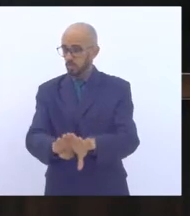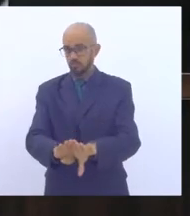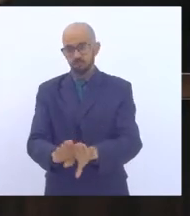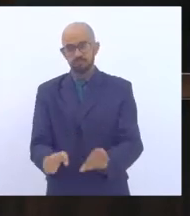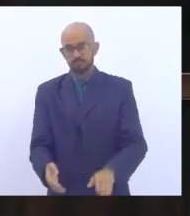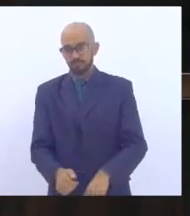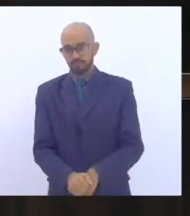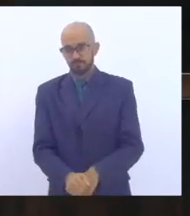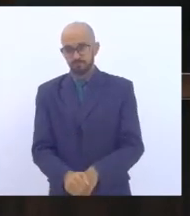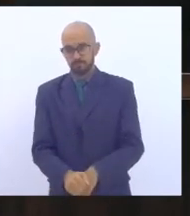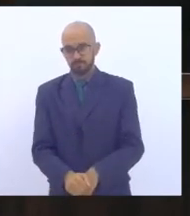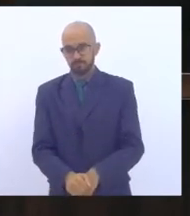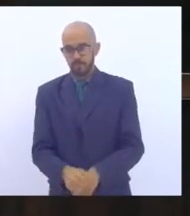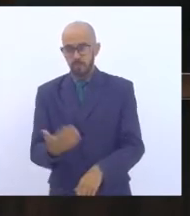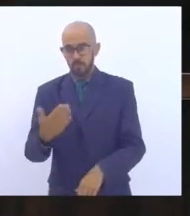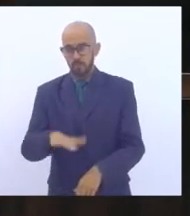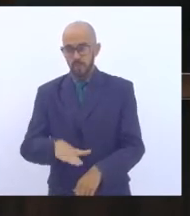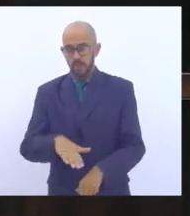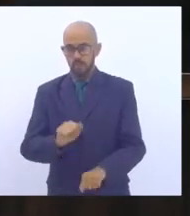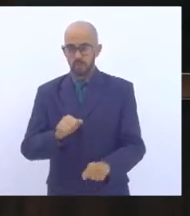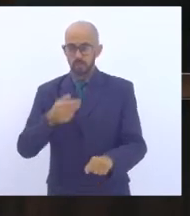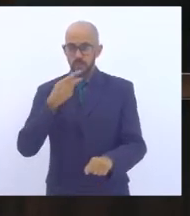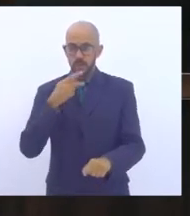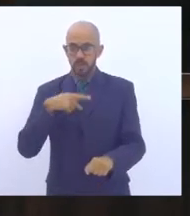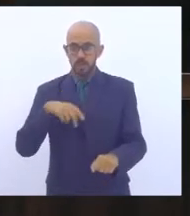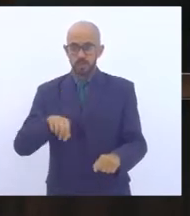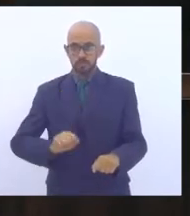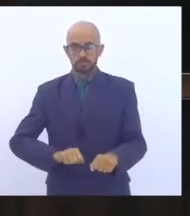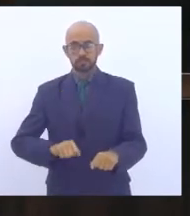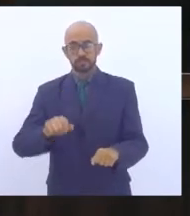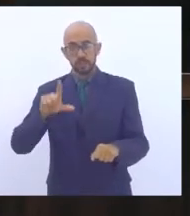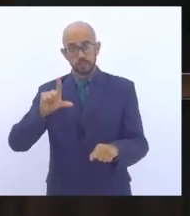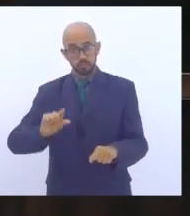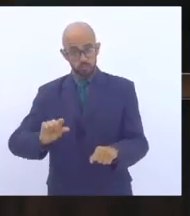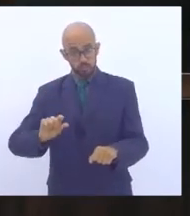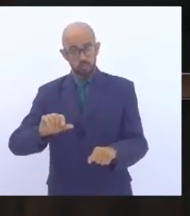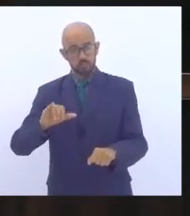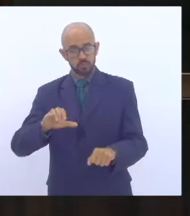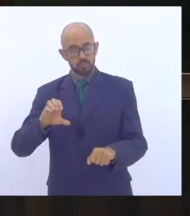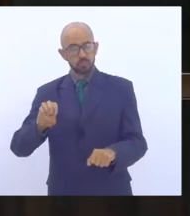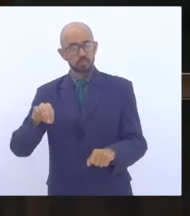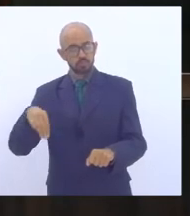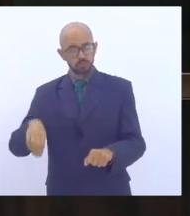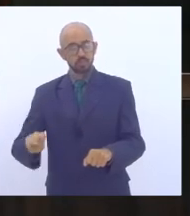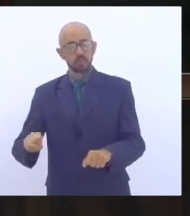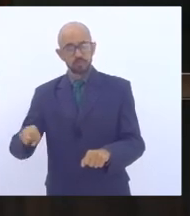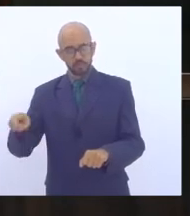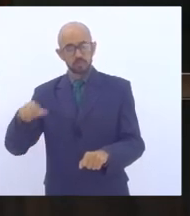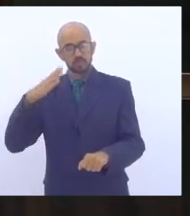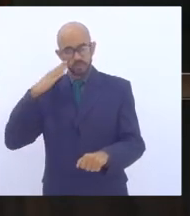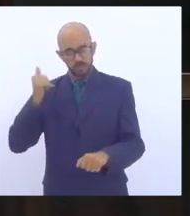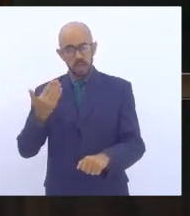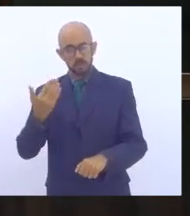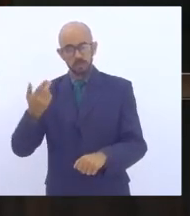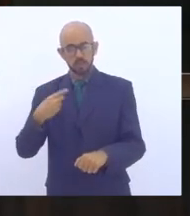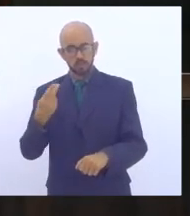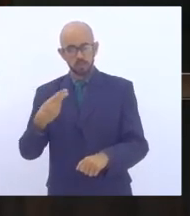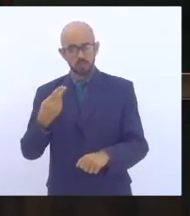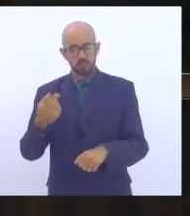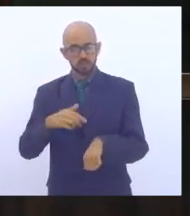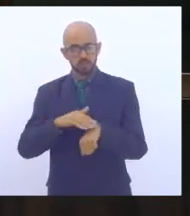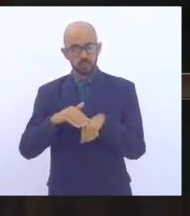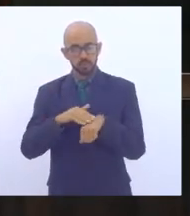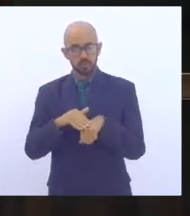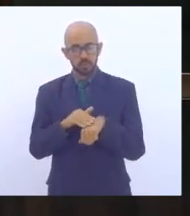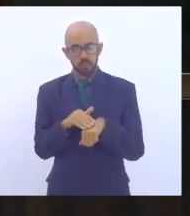e sem entrar no mérito o barredo são que é preciso e a gente tem conversado que